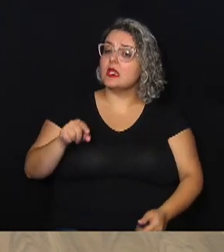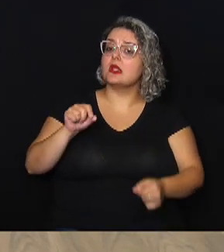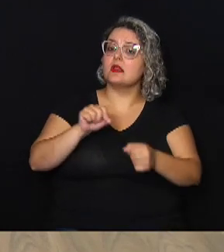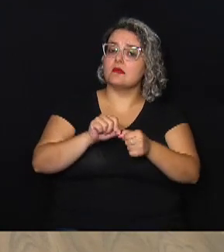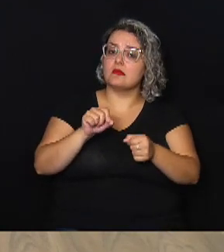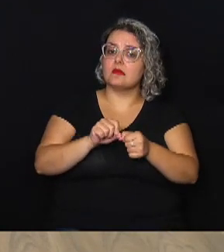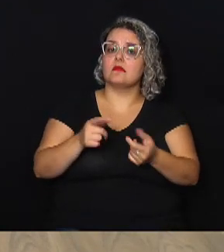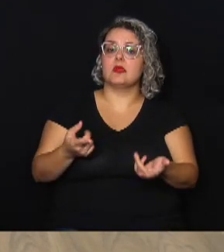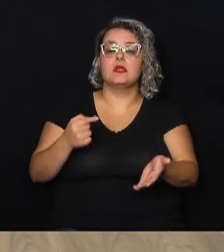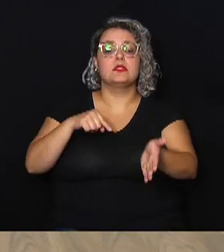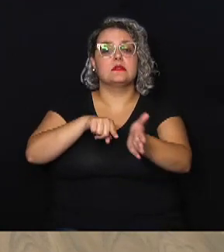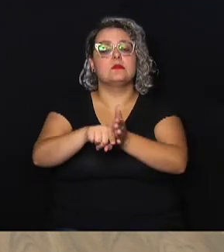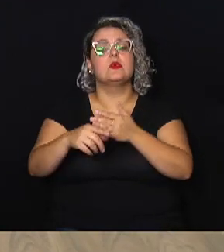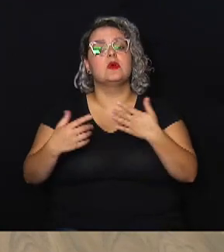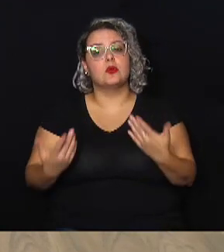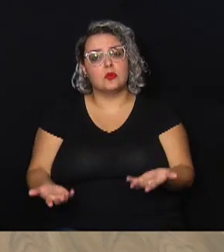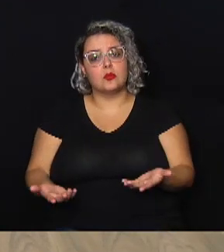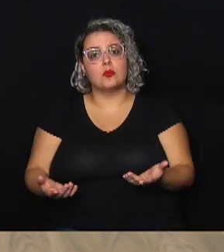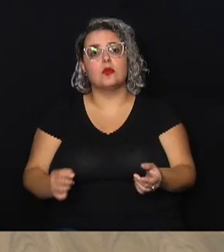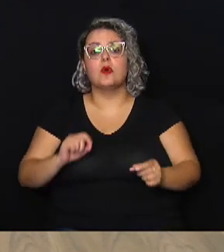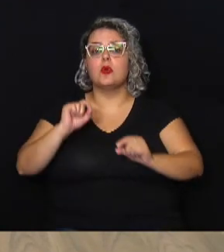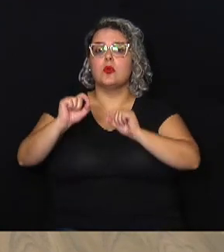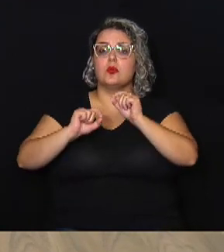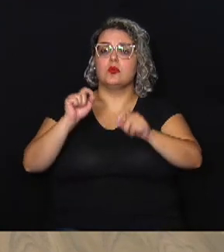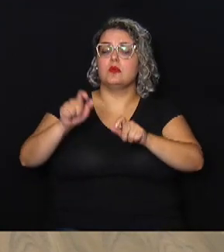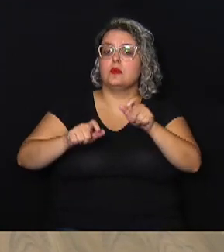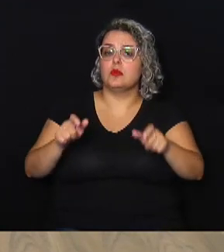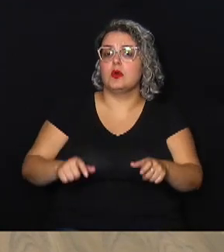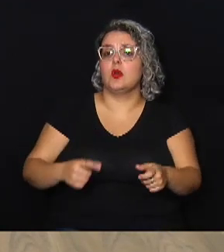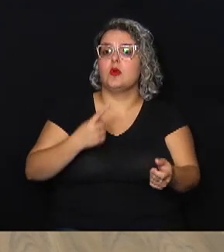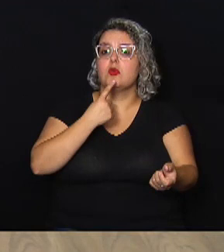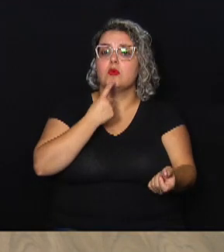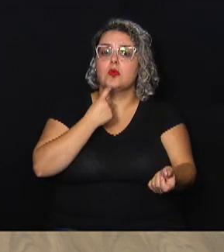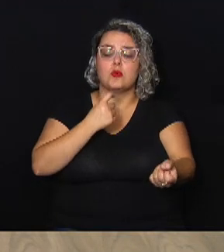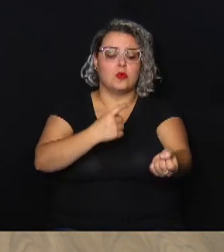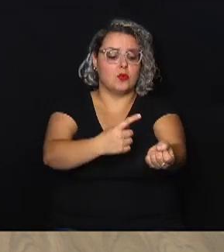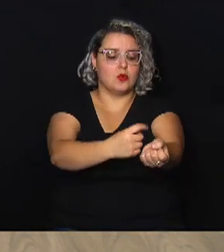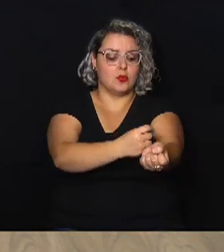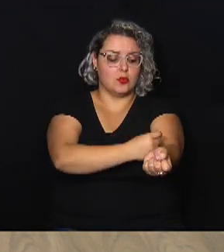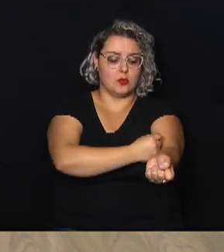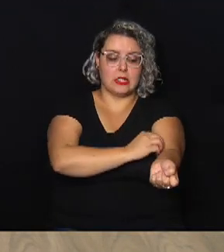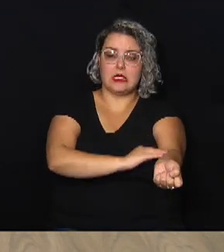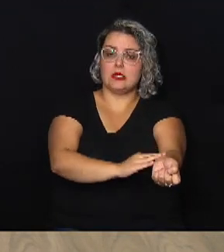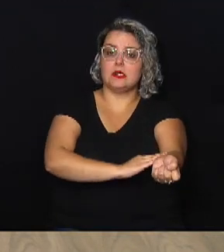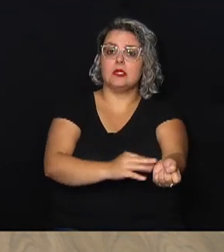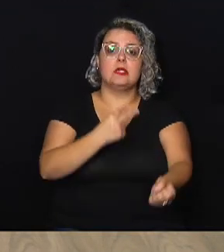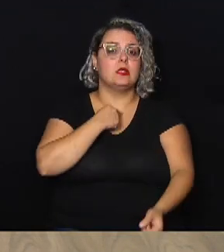esse seguinte questionamento: o que uma pessoa com leucemia não pode comer, doutor?